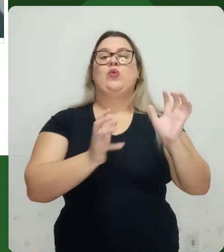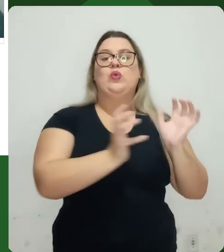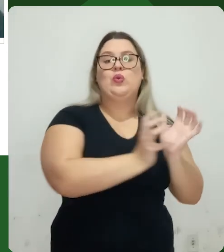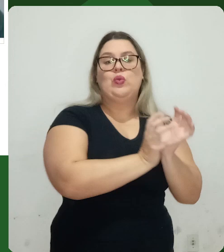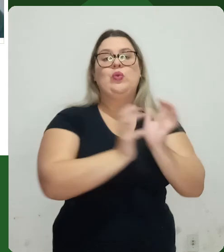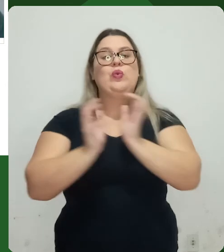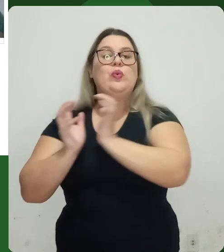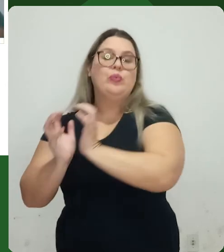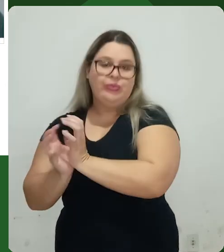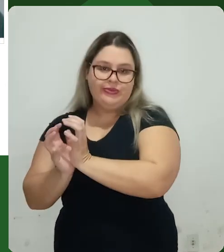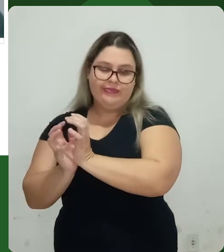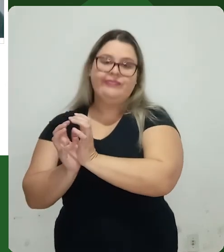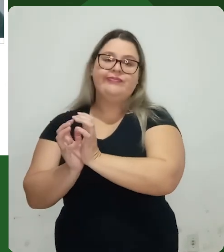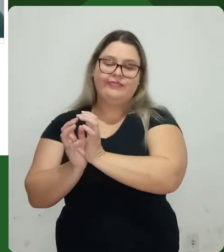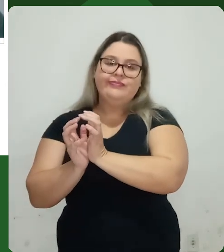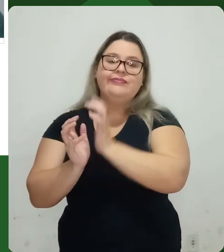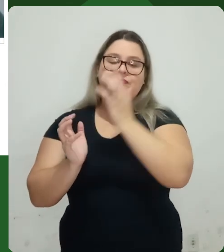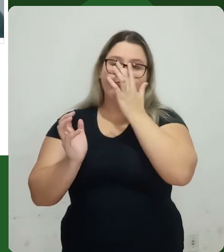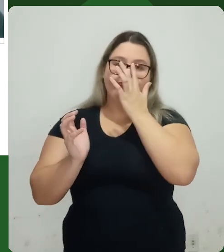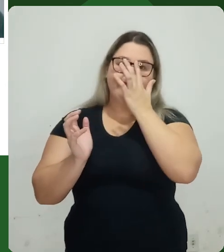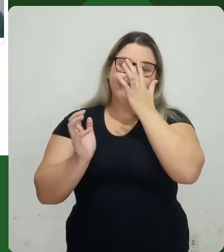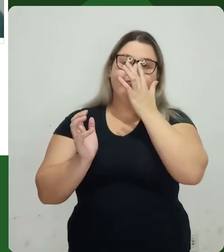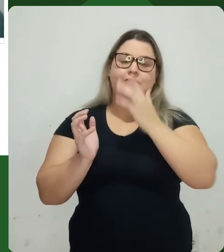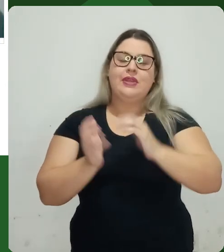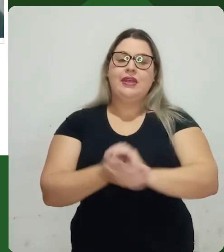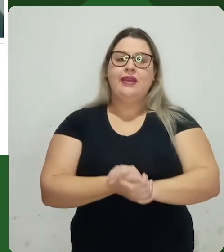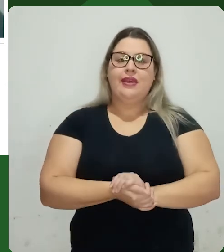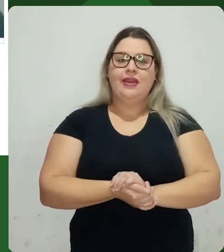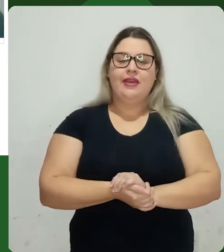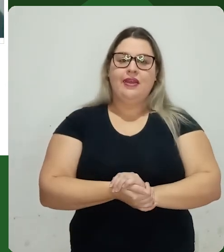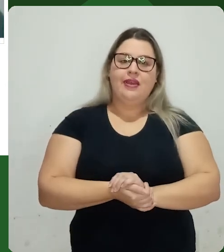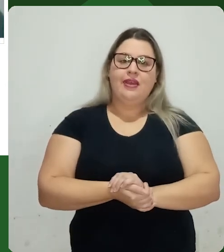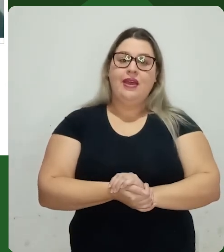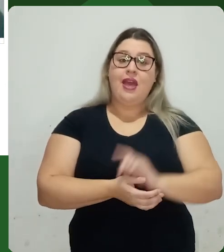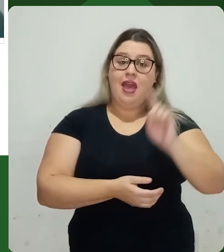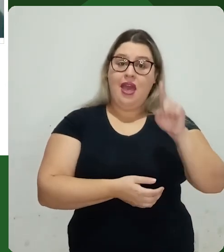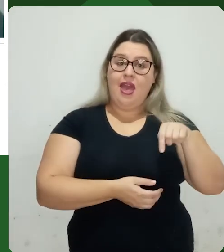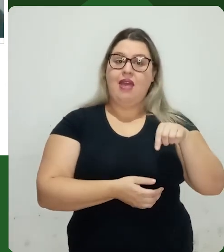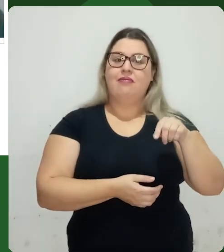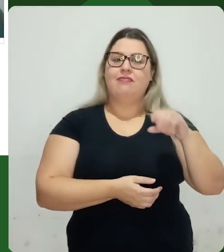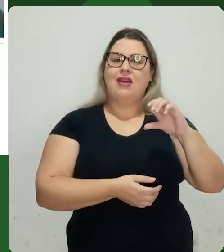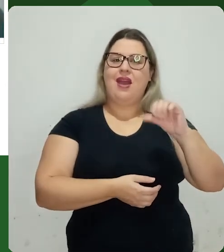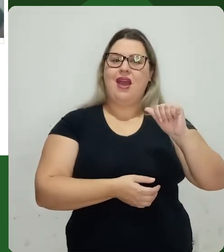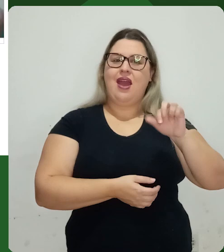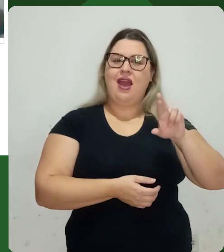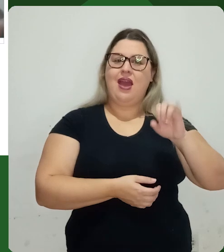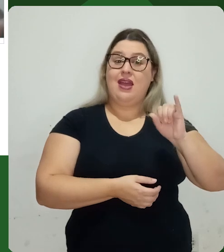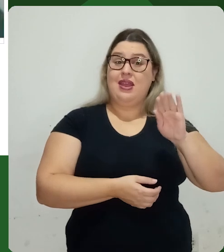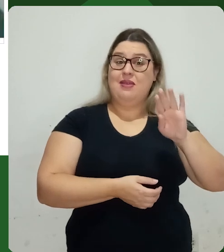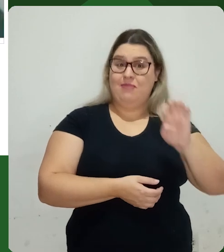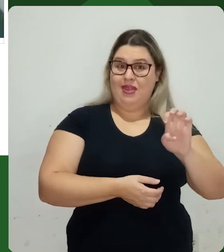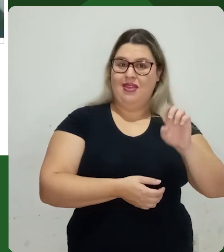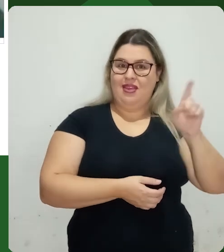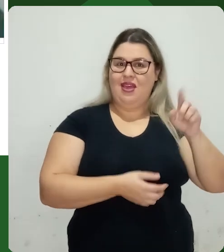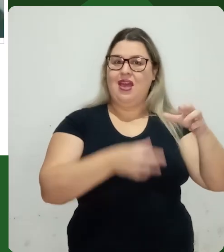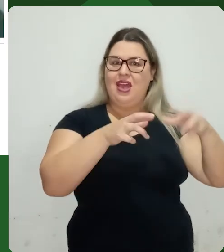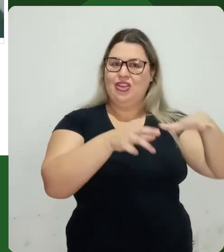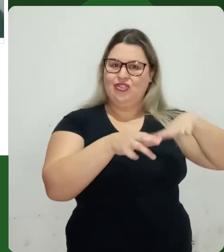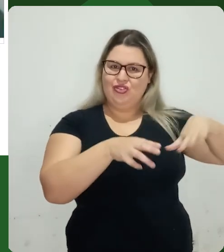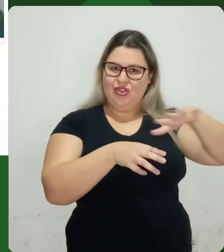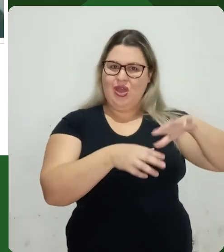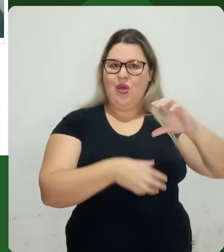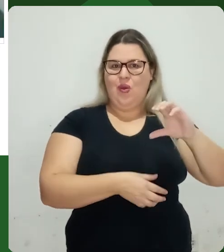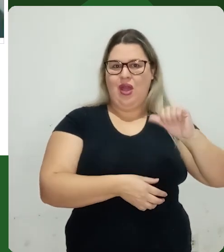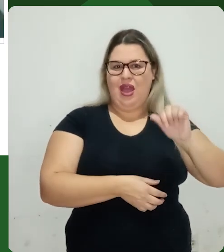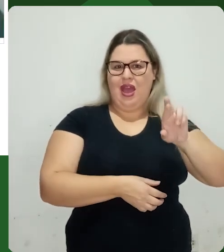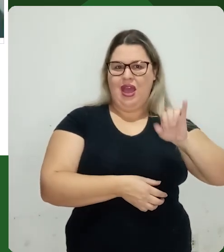que é o Caribe, que fica mais no norte, da região do Amapá e de Roraima. O termo Caribe está relacionado com Caribe mesmo,